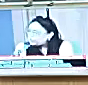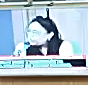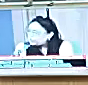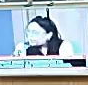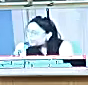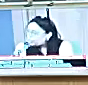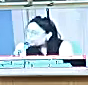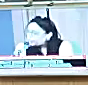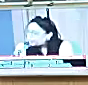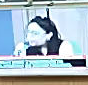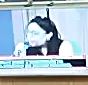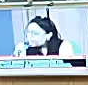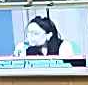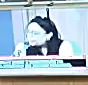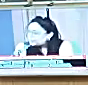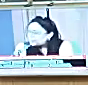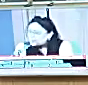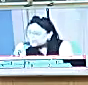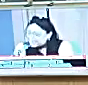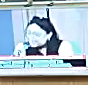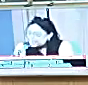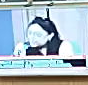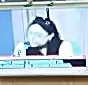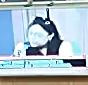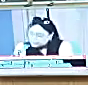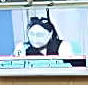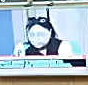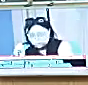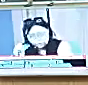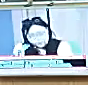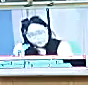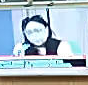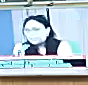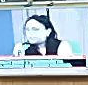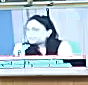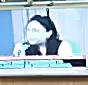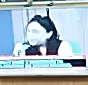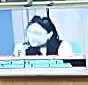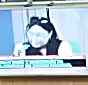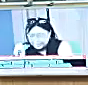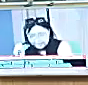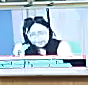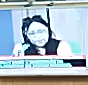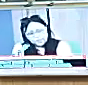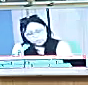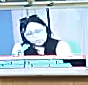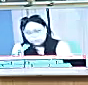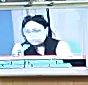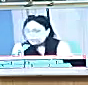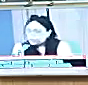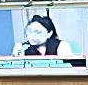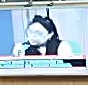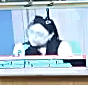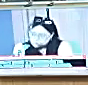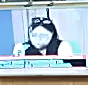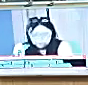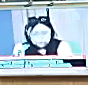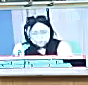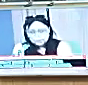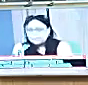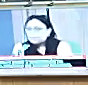profissionais de uma retaguarda técnica e administrativa nós temos também rh nós temos infraestrutura e